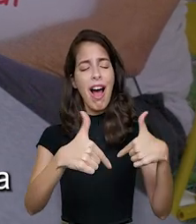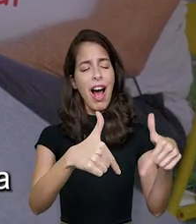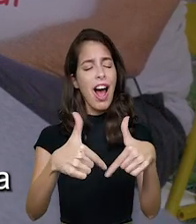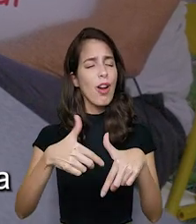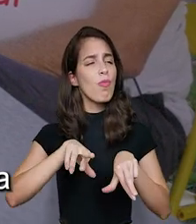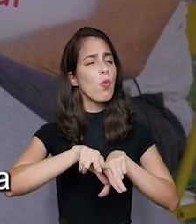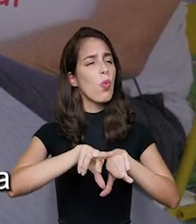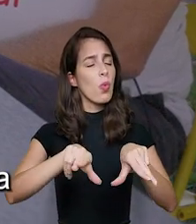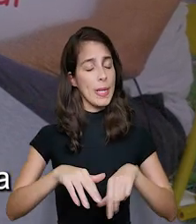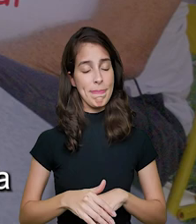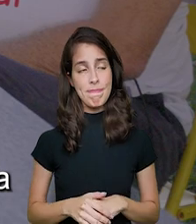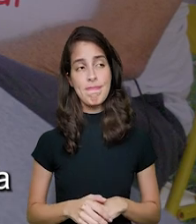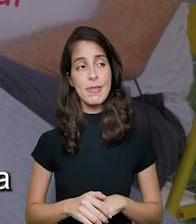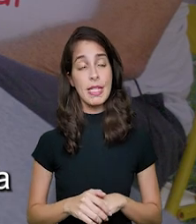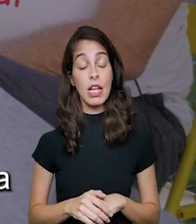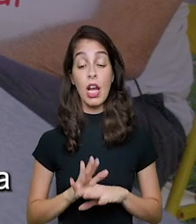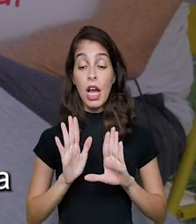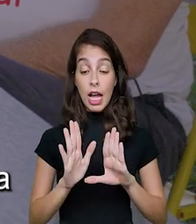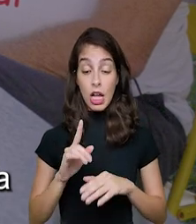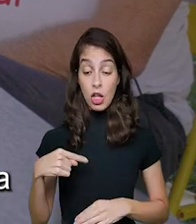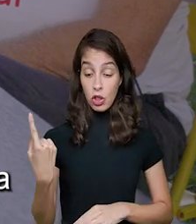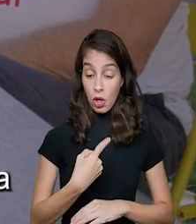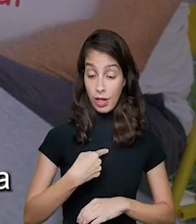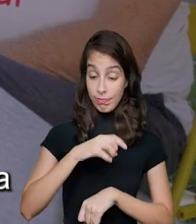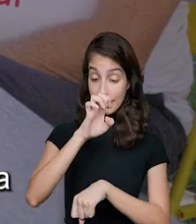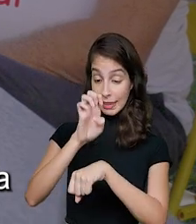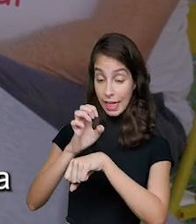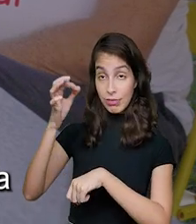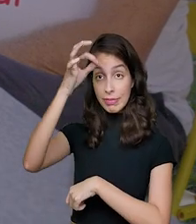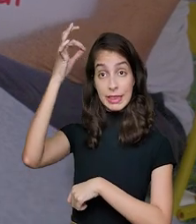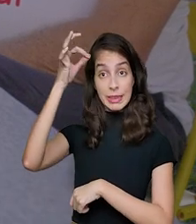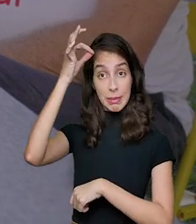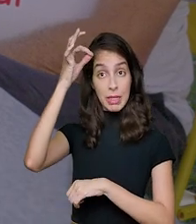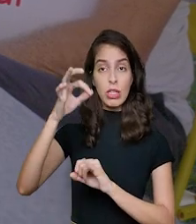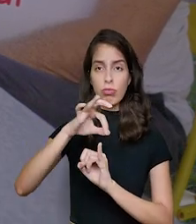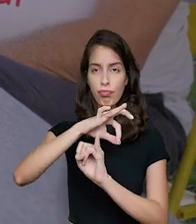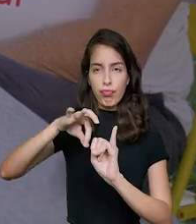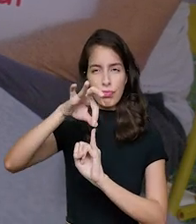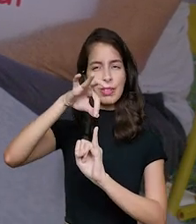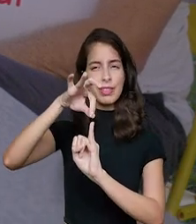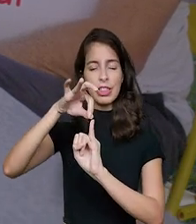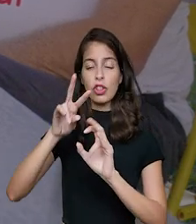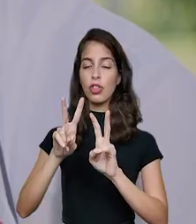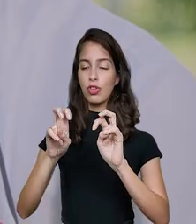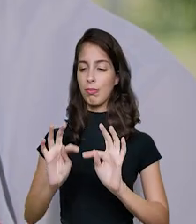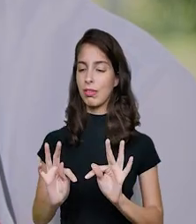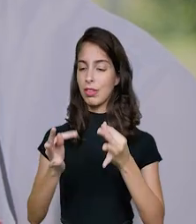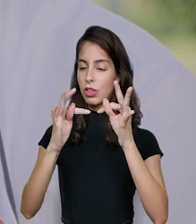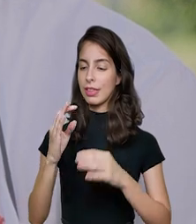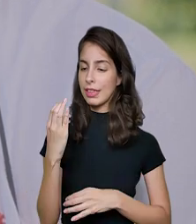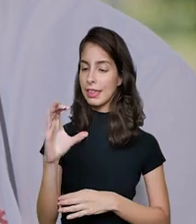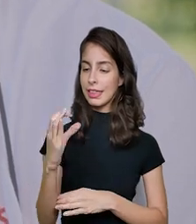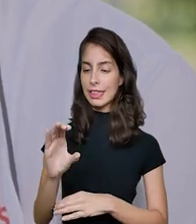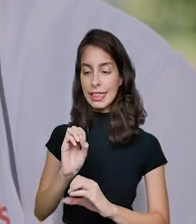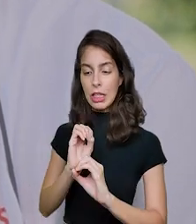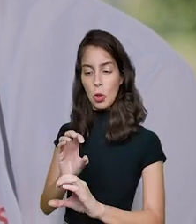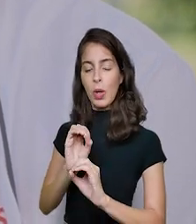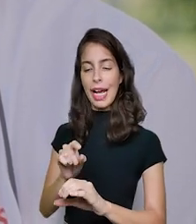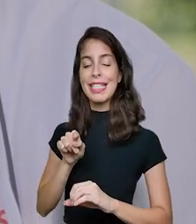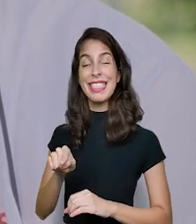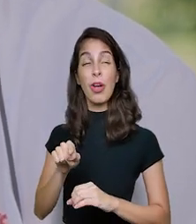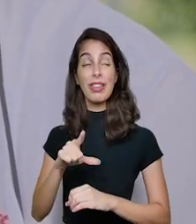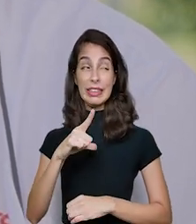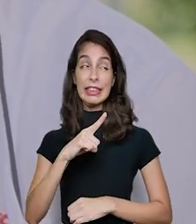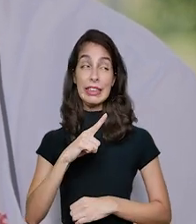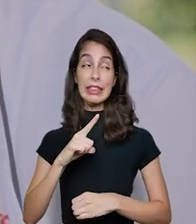instituição é com relação a essa rede Federal da educação científica e tecnológica no nosso conselho que é o coni a